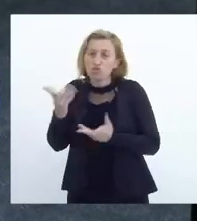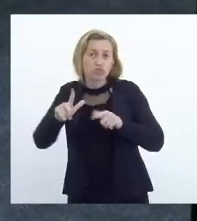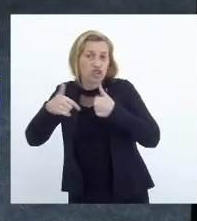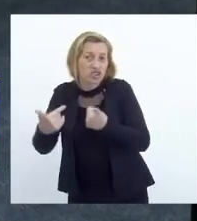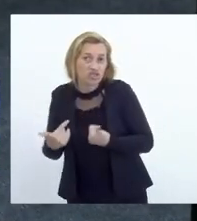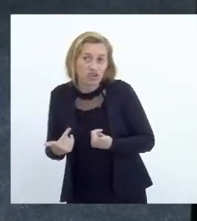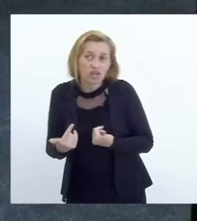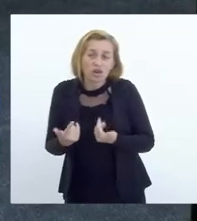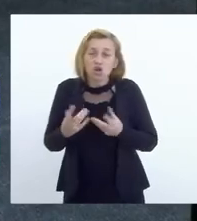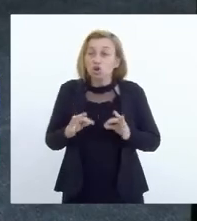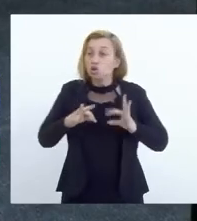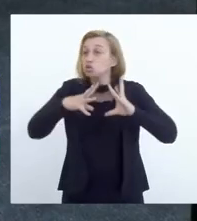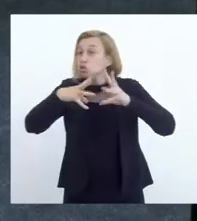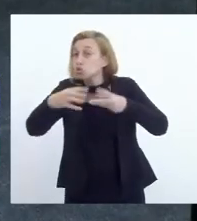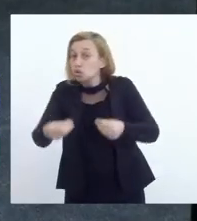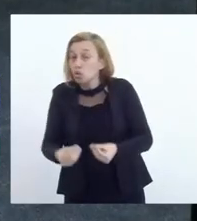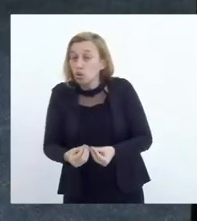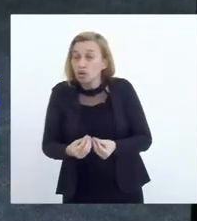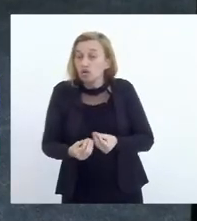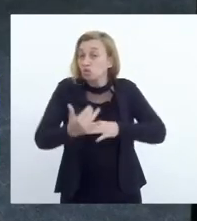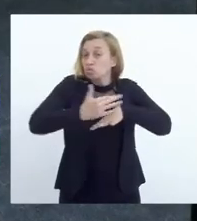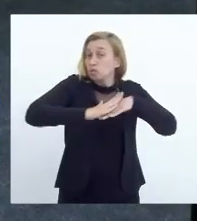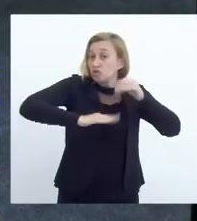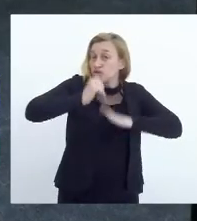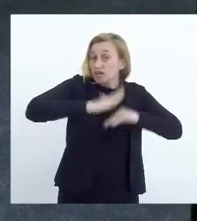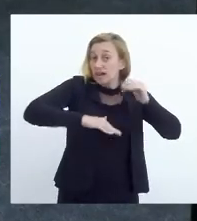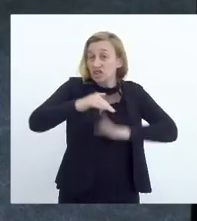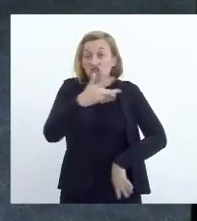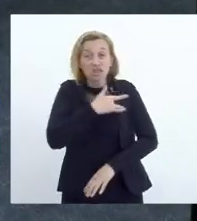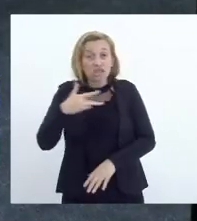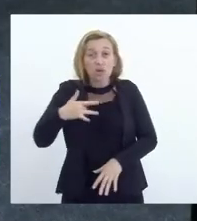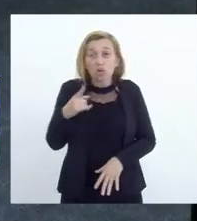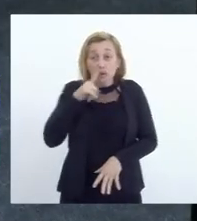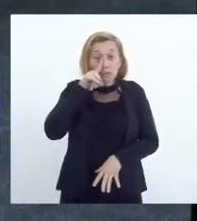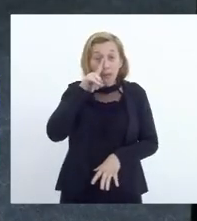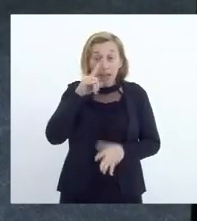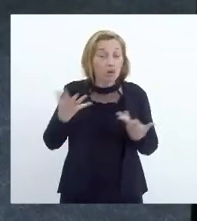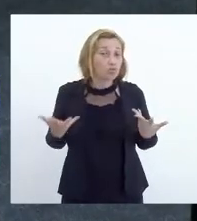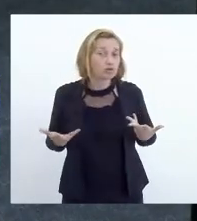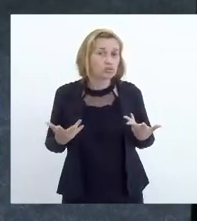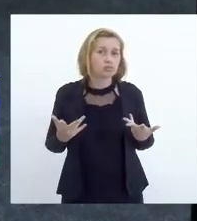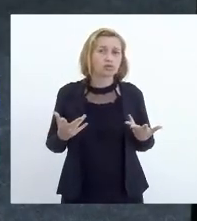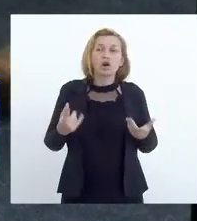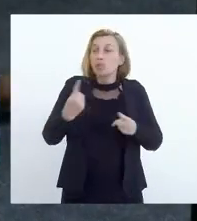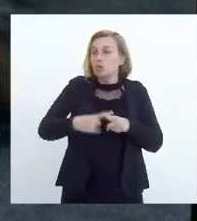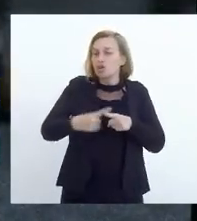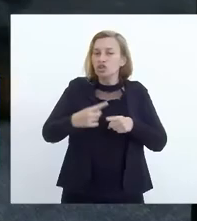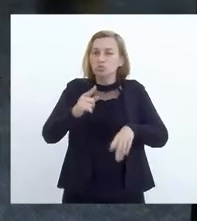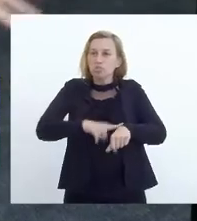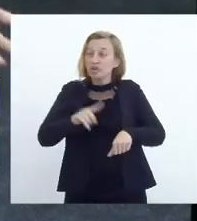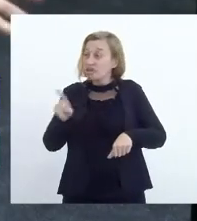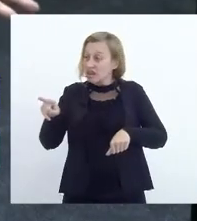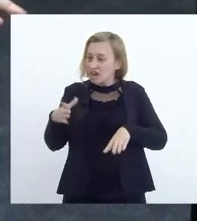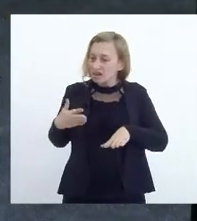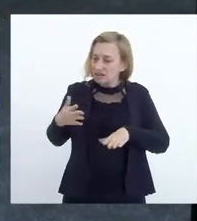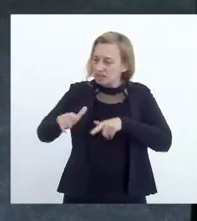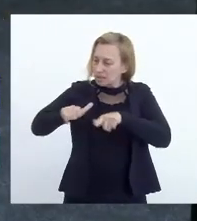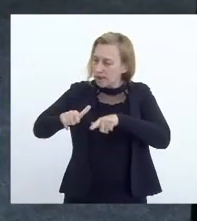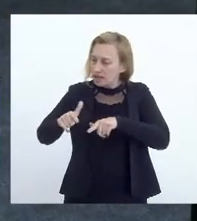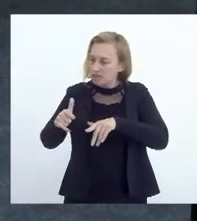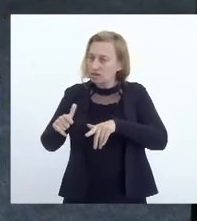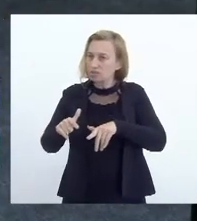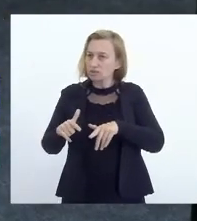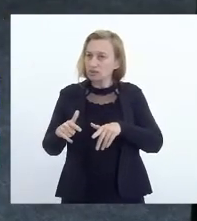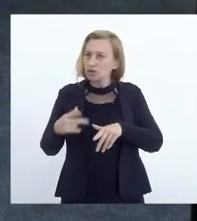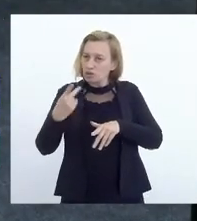arbitrariedade, que coloca todos os profissionais da saúde acuados, porque a partir do momento que ele está trabalhando, está